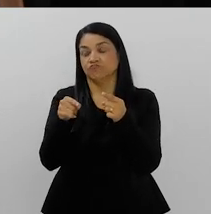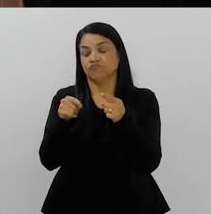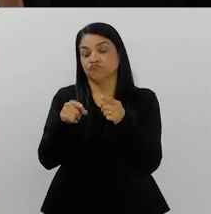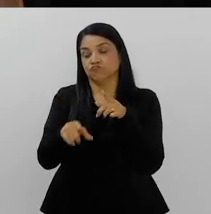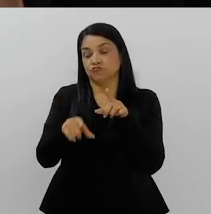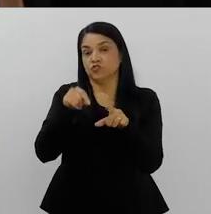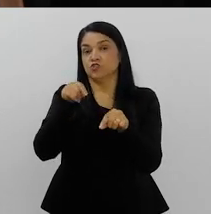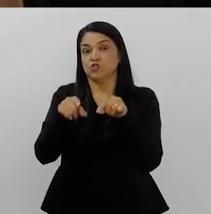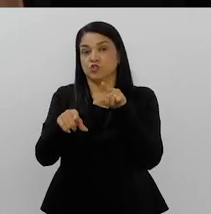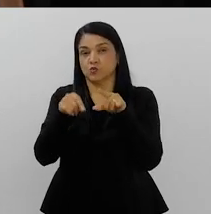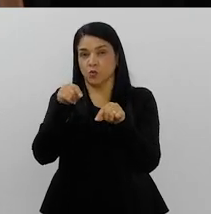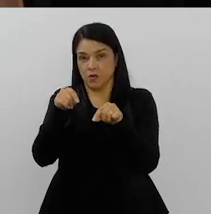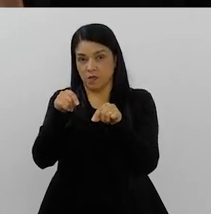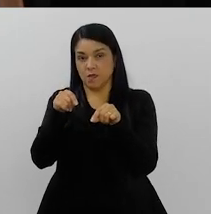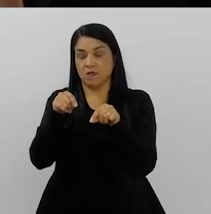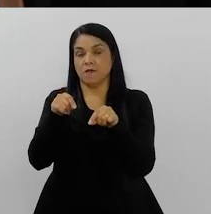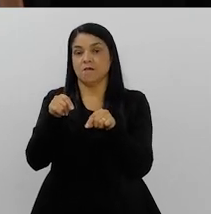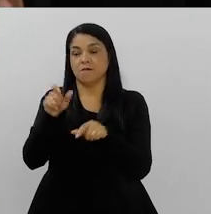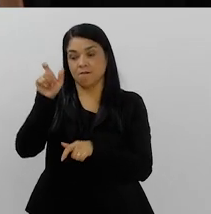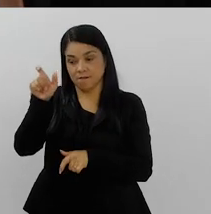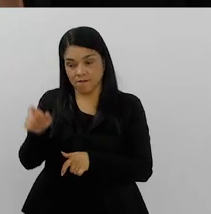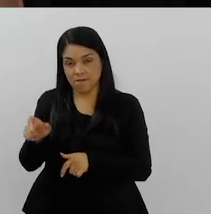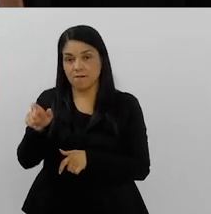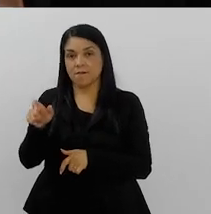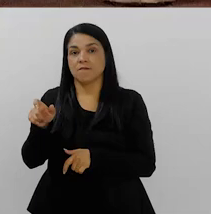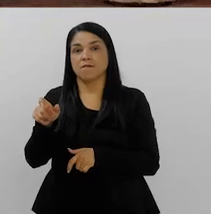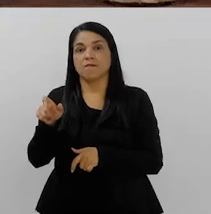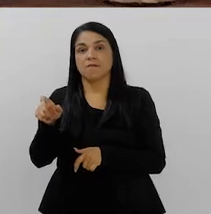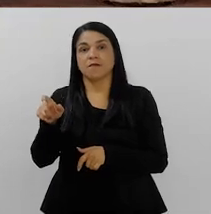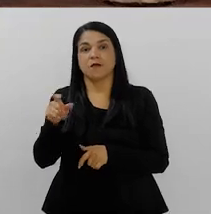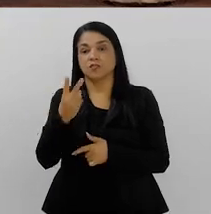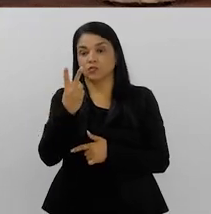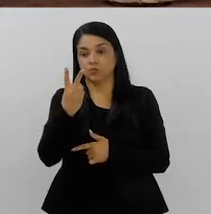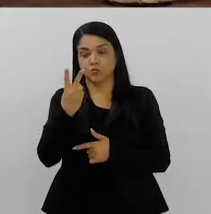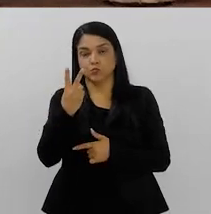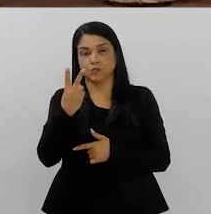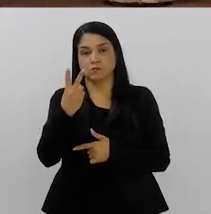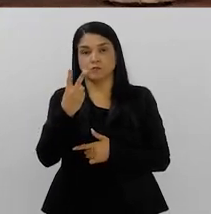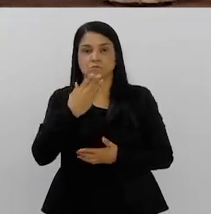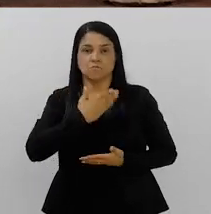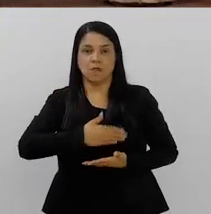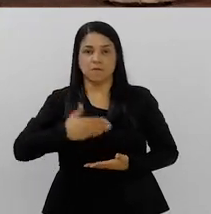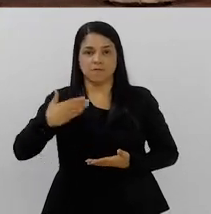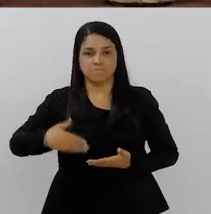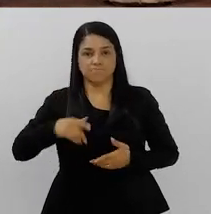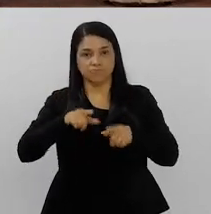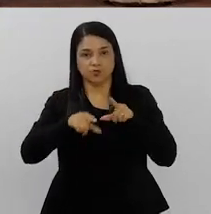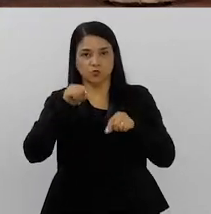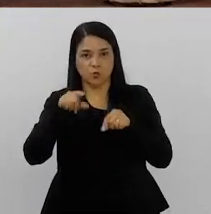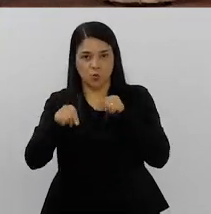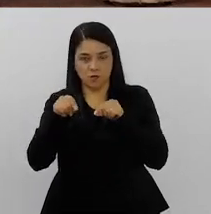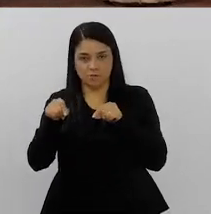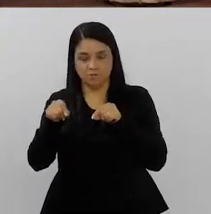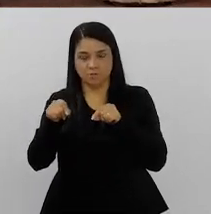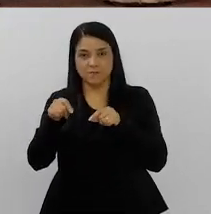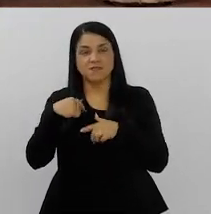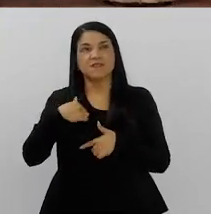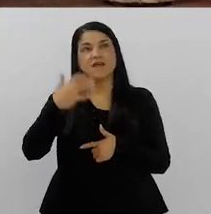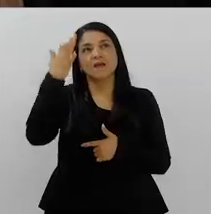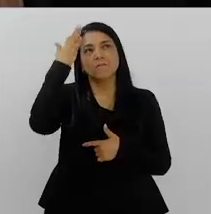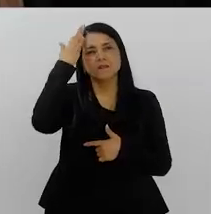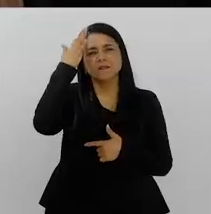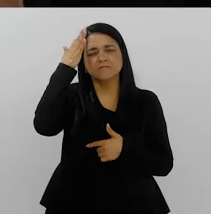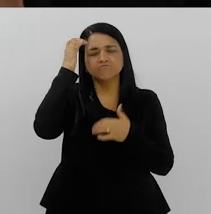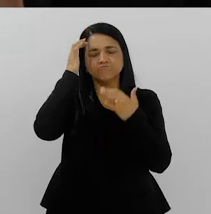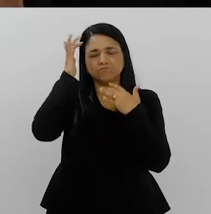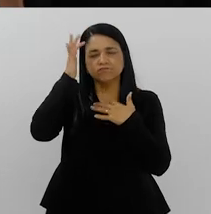ele a opção desse a ela a opção de a ele a ele a opção da retirada das duas mamas porque aquilo na